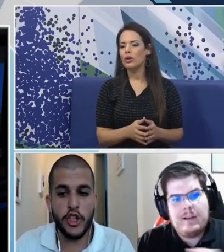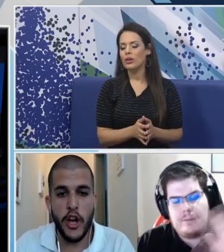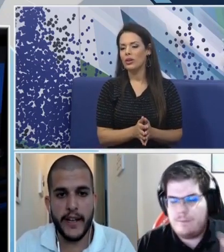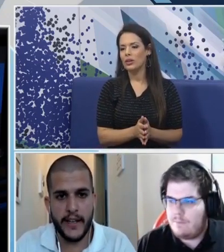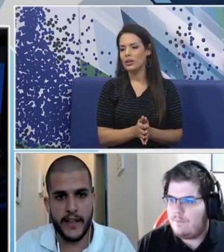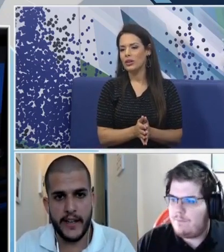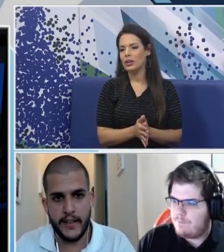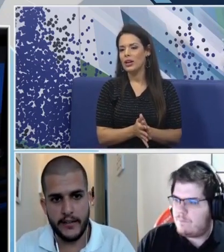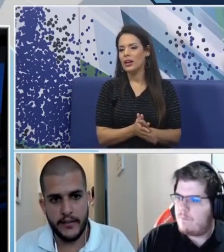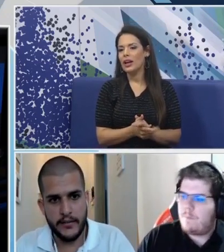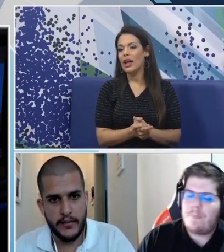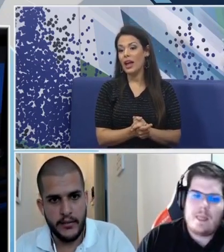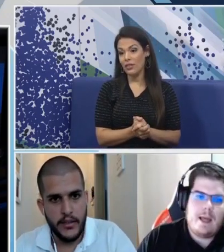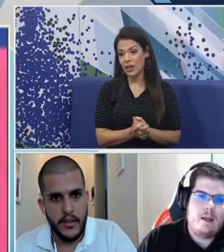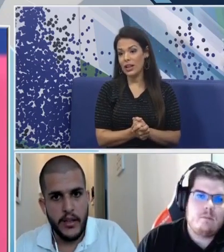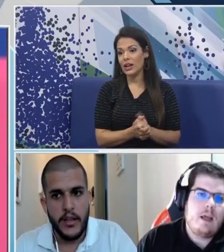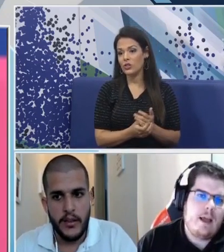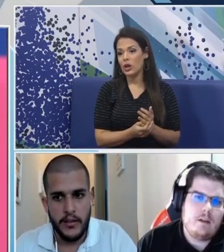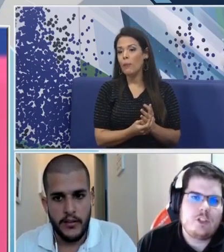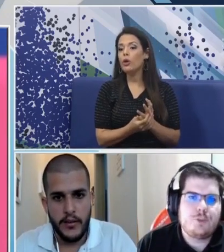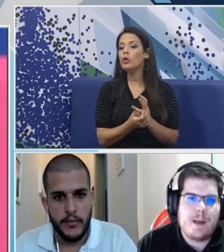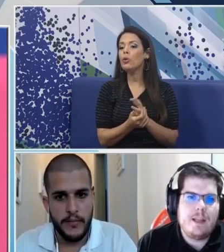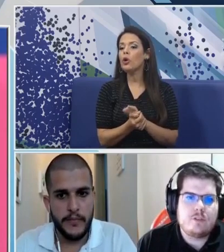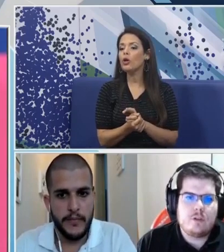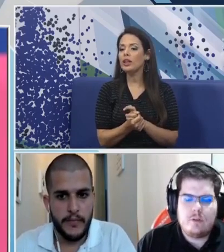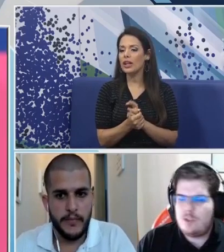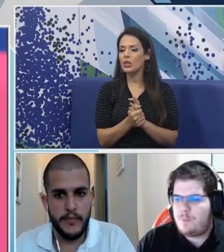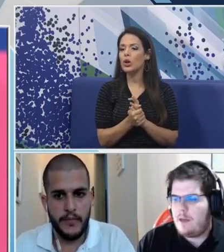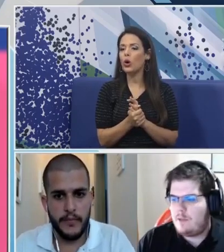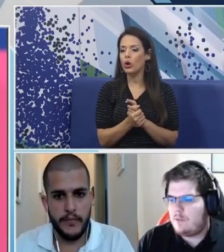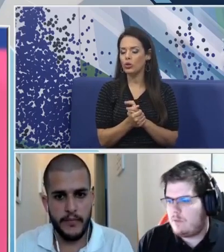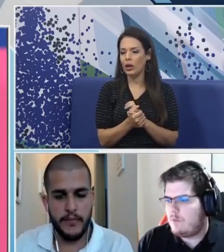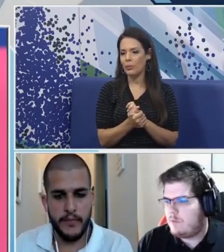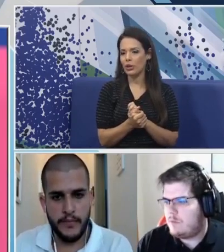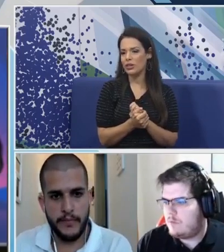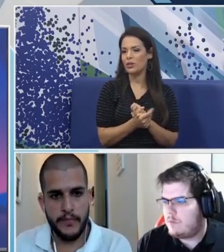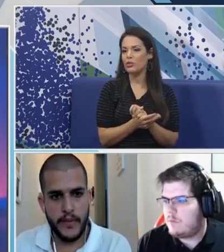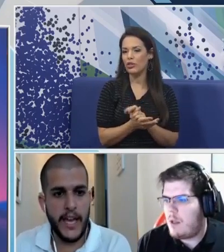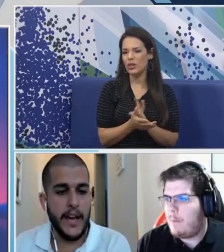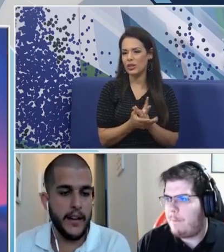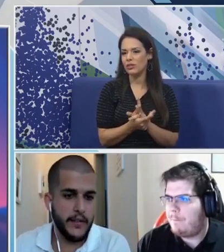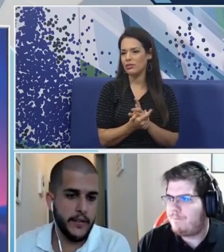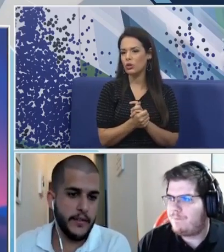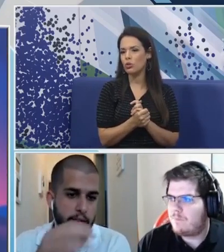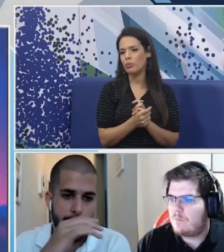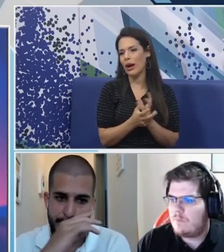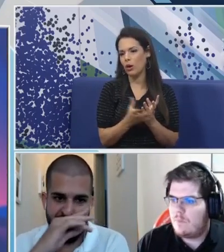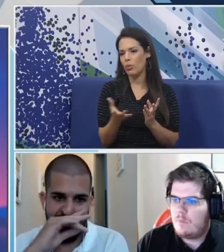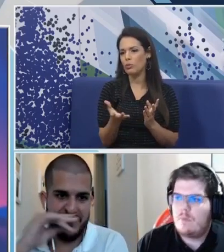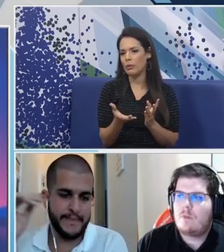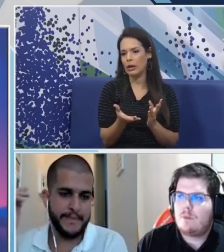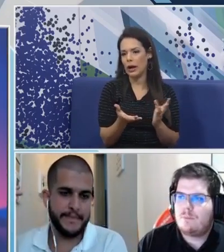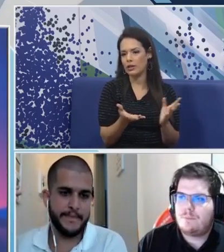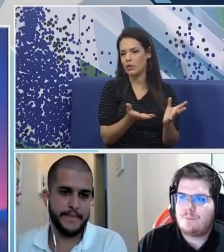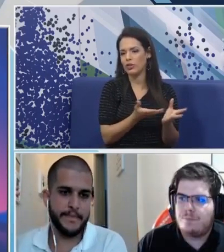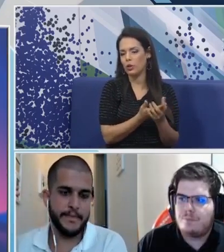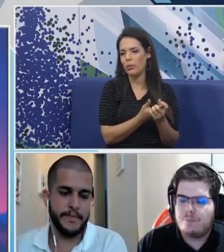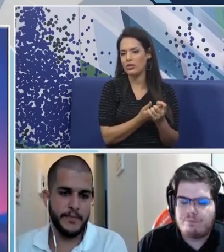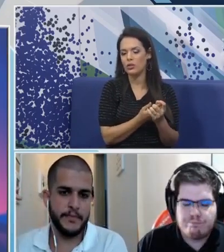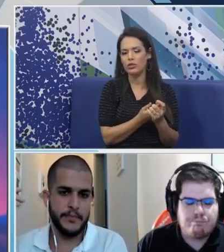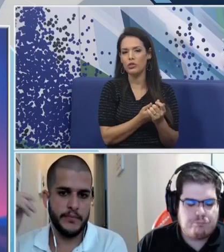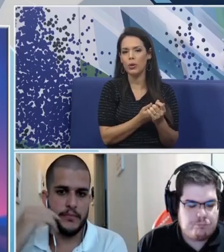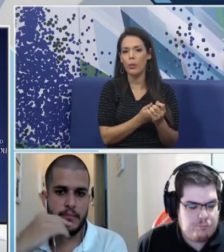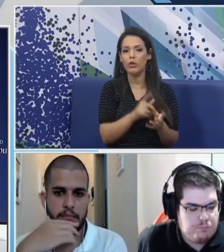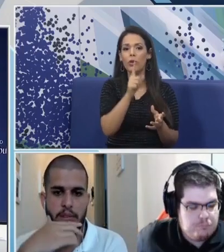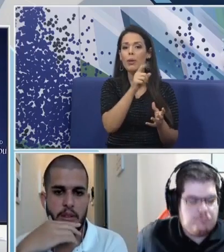que os dois joguem, né, cara? É verdade. É. Muito por isso, conta desse encontro, né? Porque se não fosse, como o Casimiro falou,